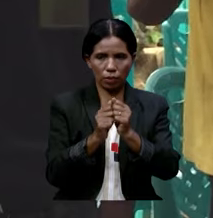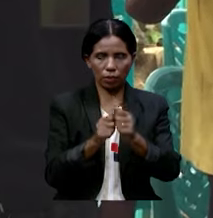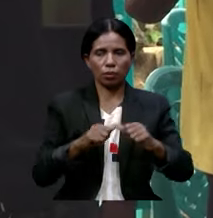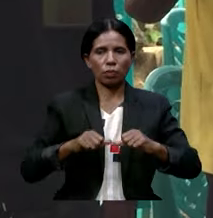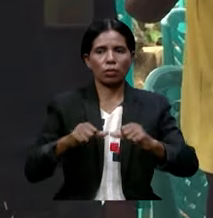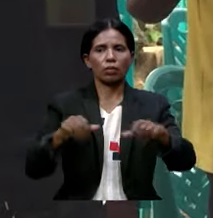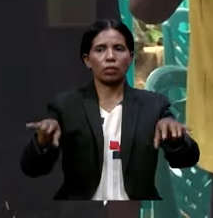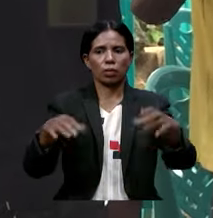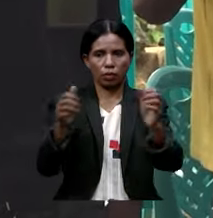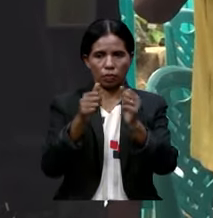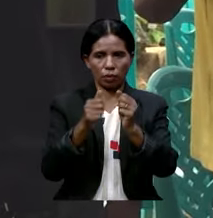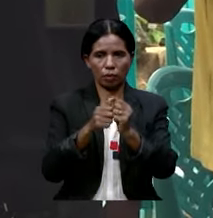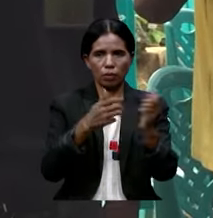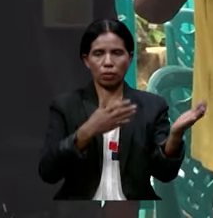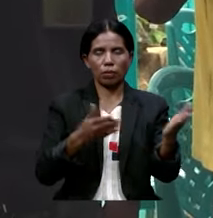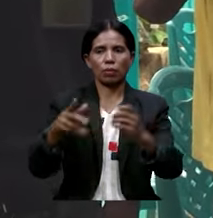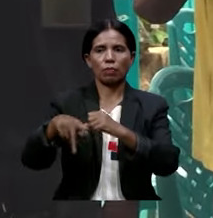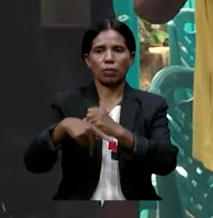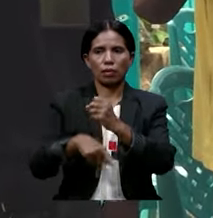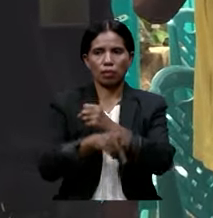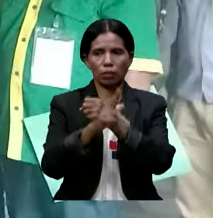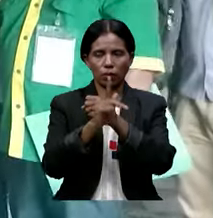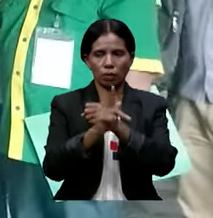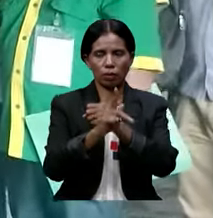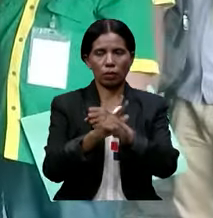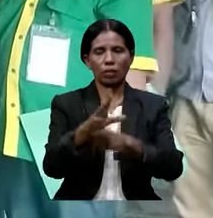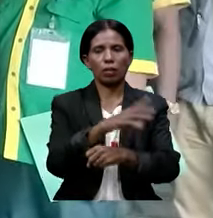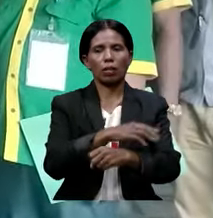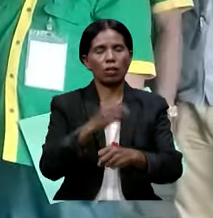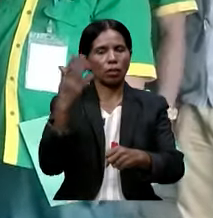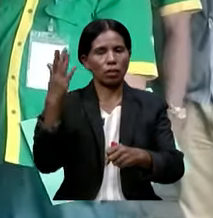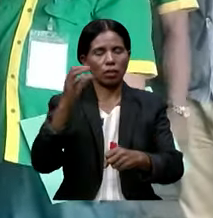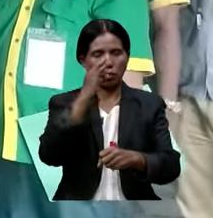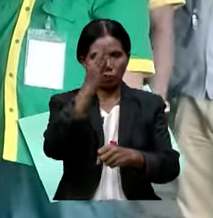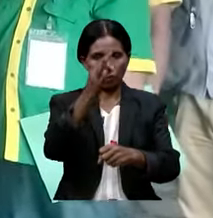continua serviço hamutuk kodilori partido kuntu atu buras lutang e a futuro.